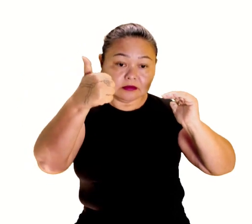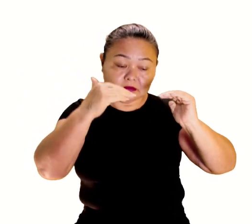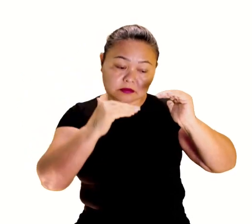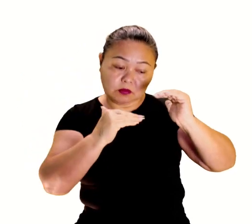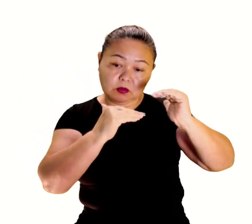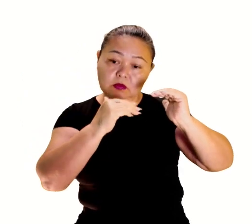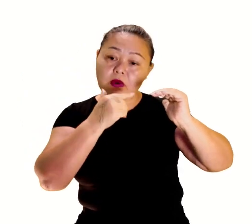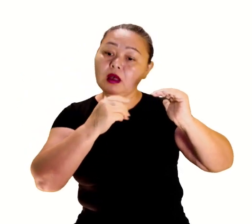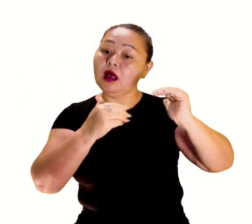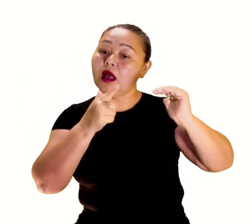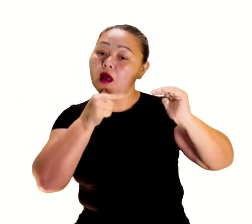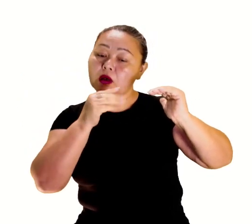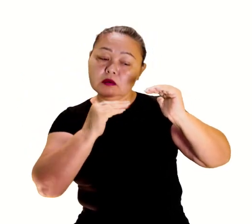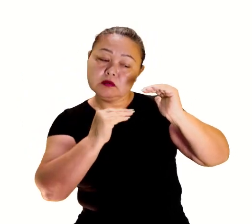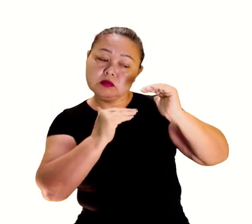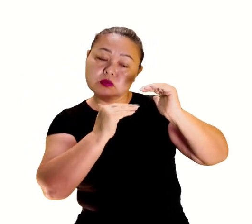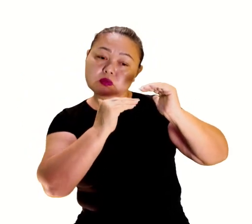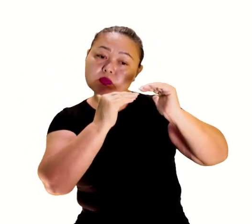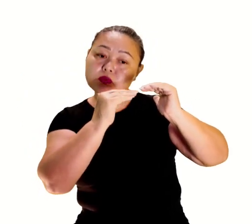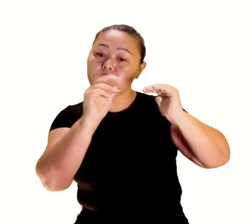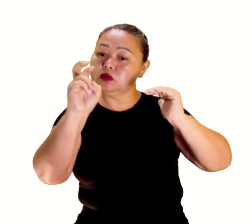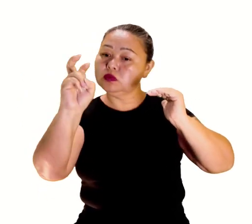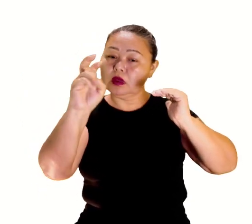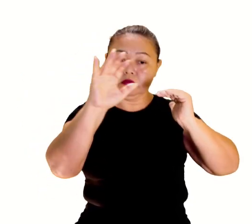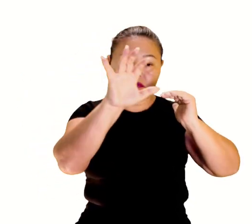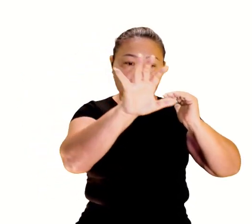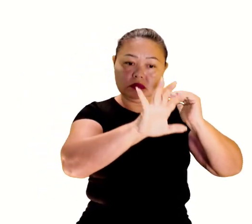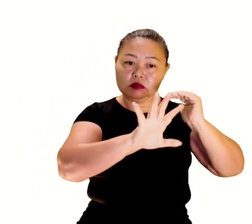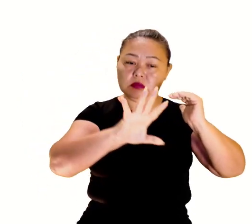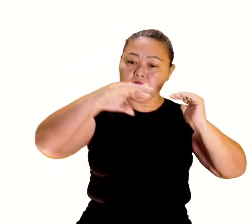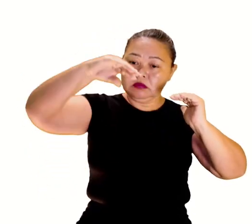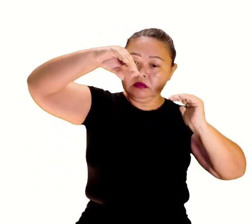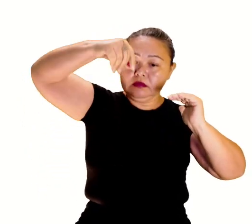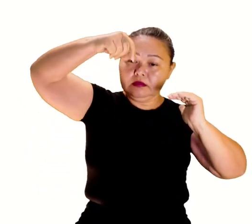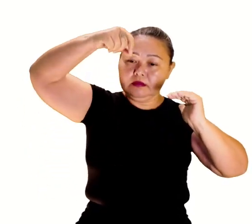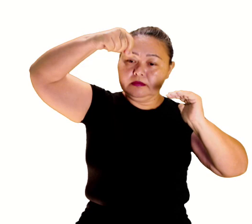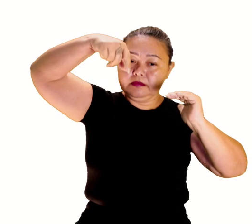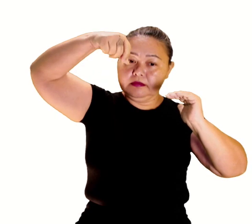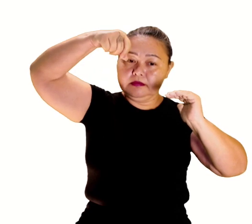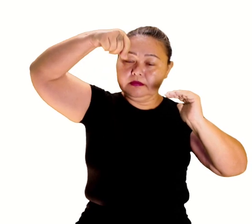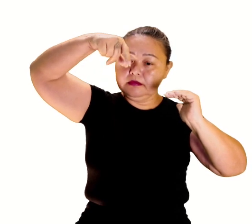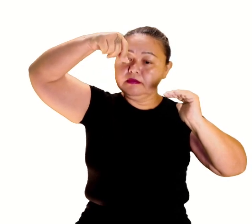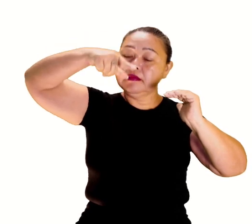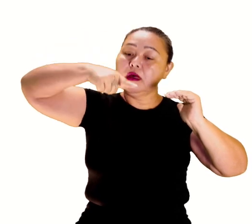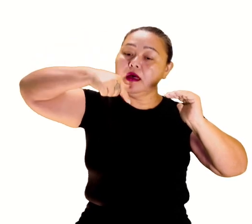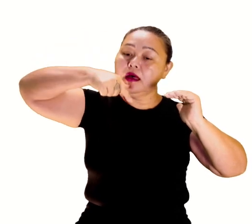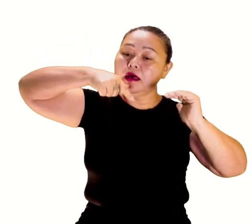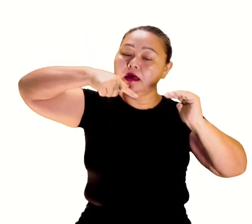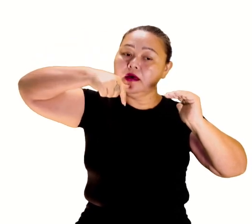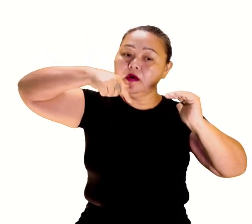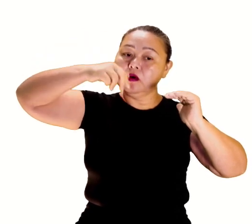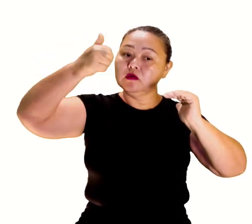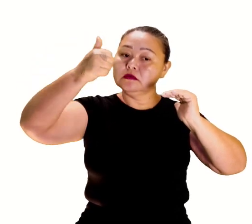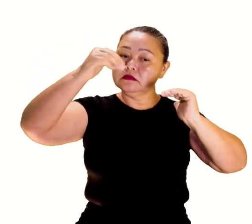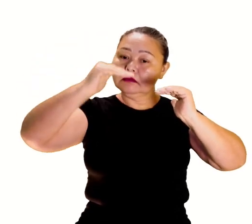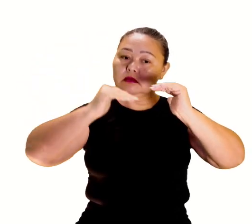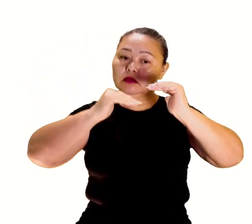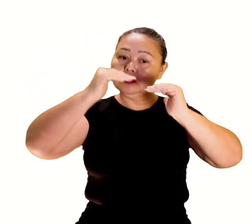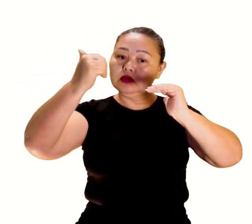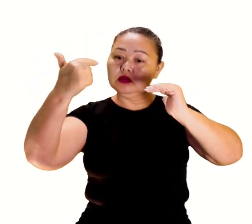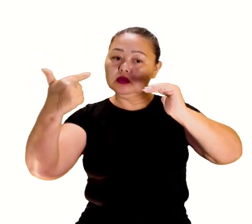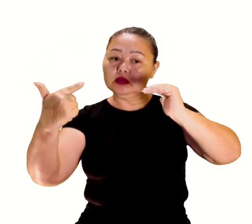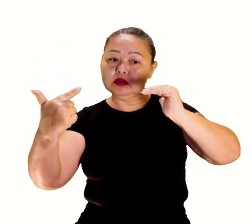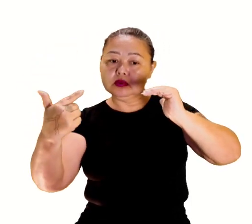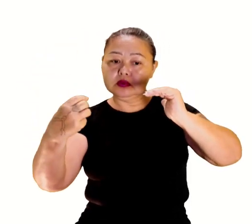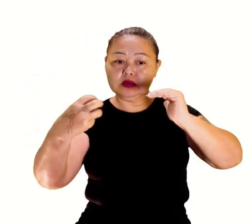aí é de observação, hein? Temos ali 5 tanques, não é? E uma torneira pingando água. Será que enche primeiro o 1, o 2,